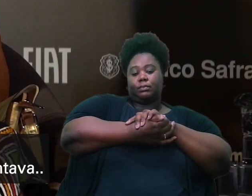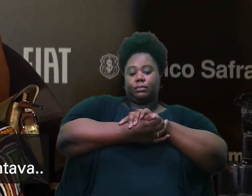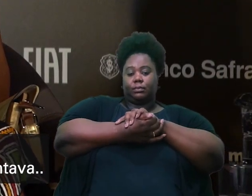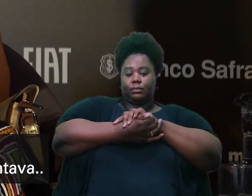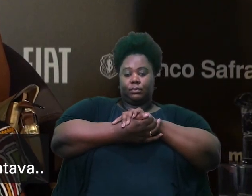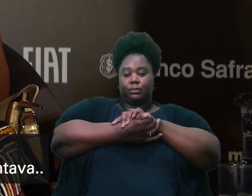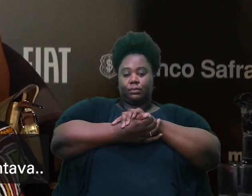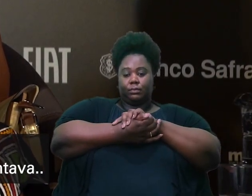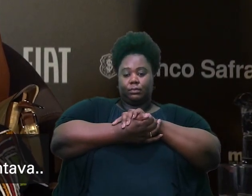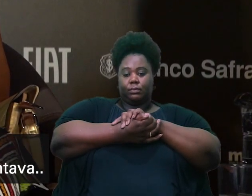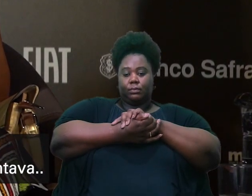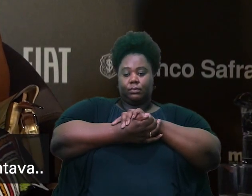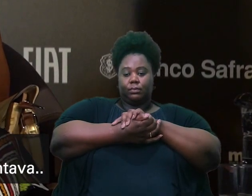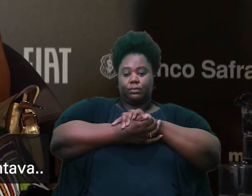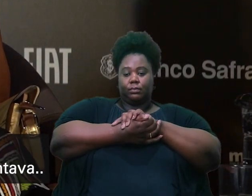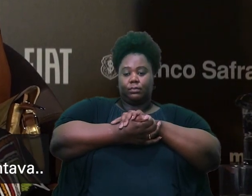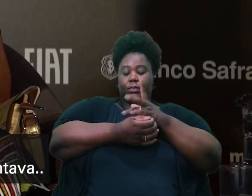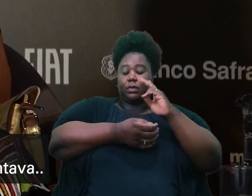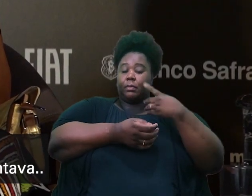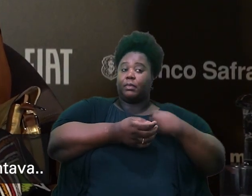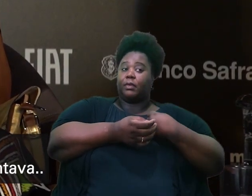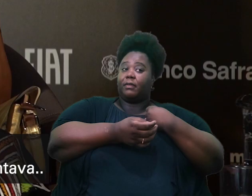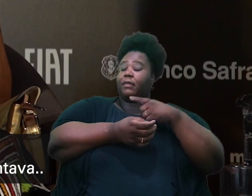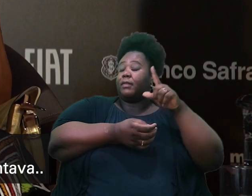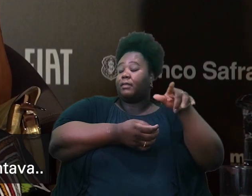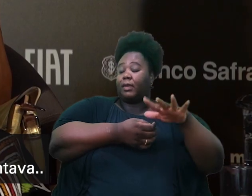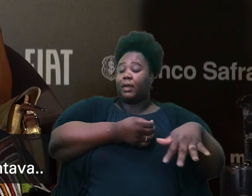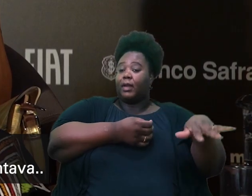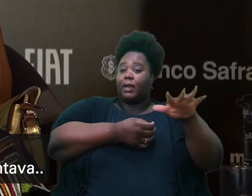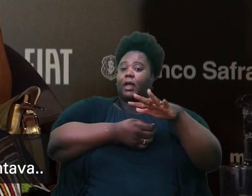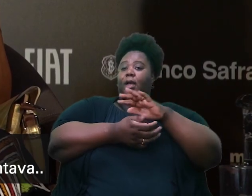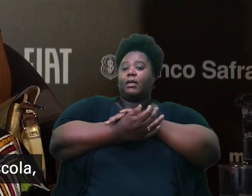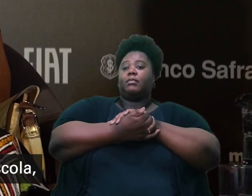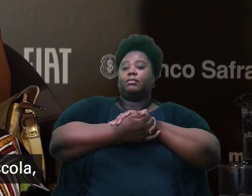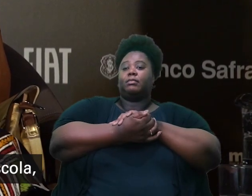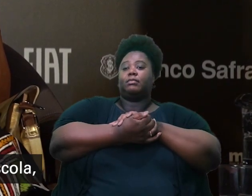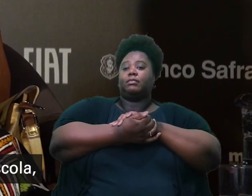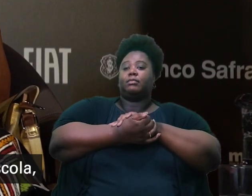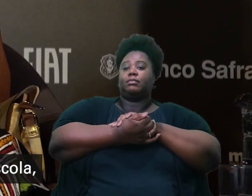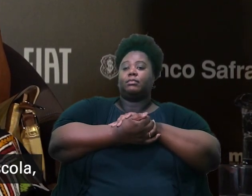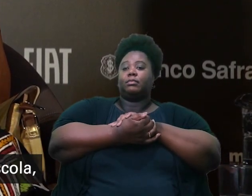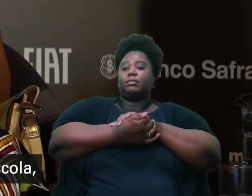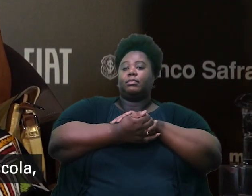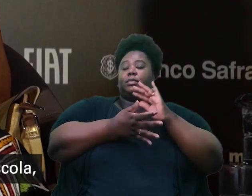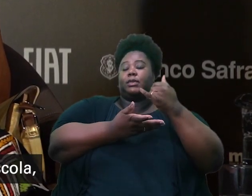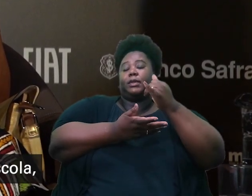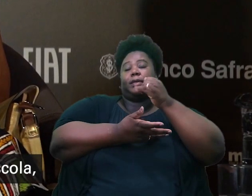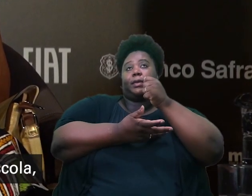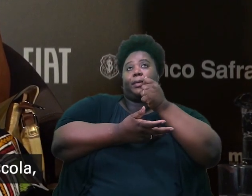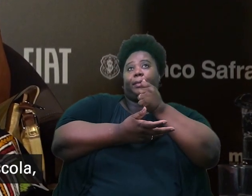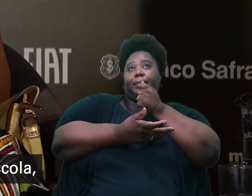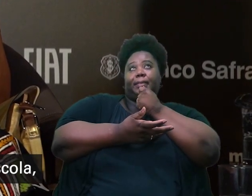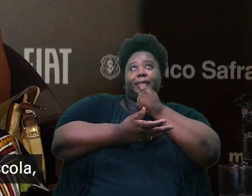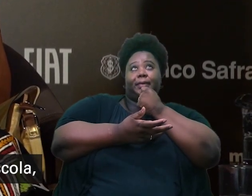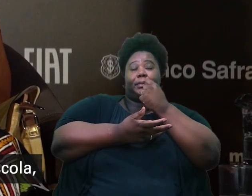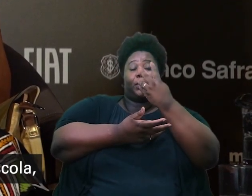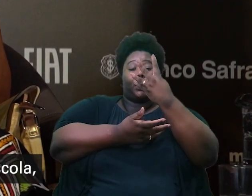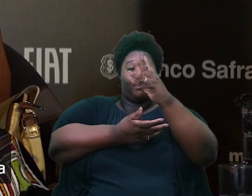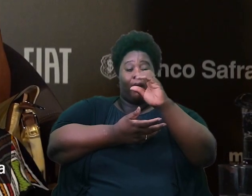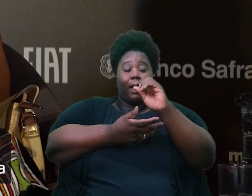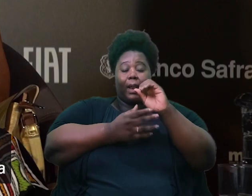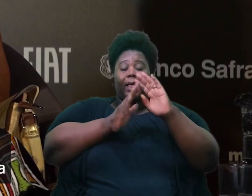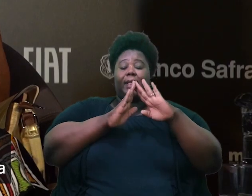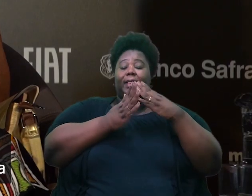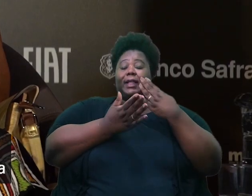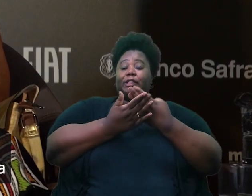menina que sempre morou na periferia, que enfrentava... Então, por exemplo, para ir para a escola